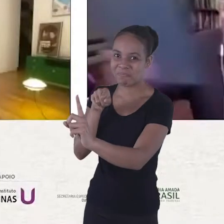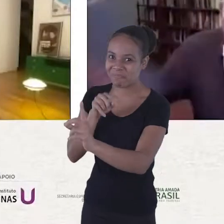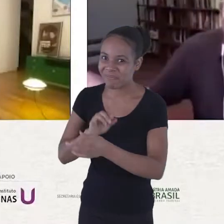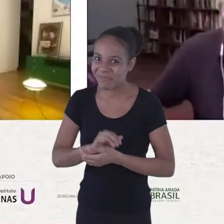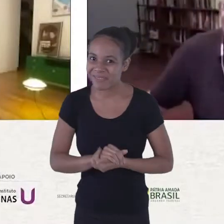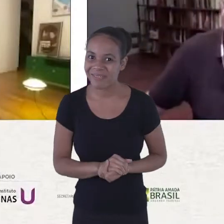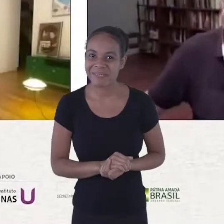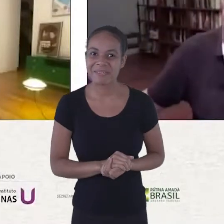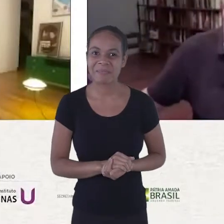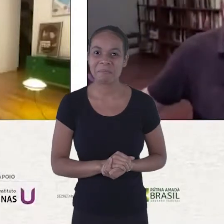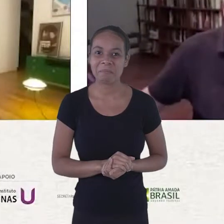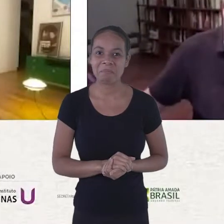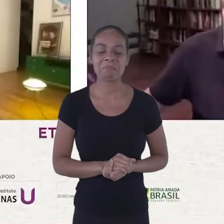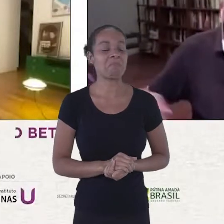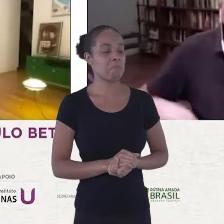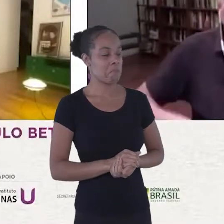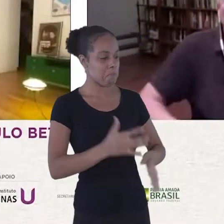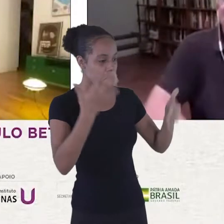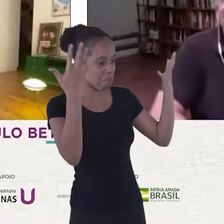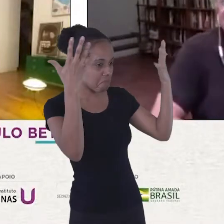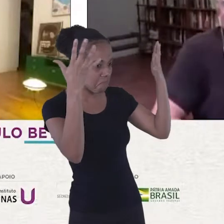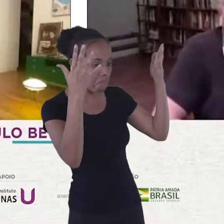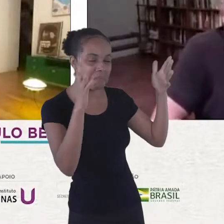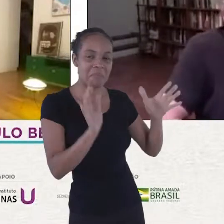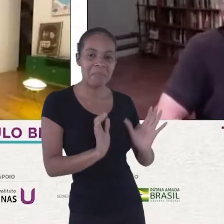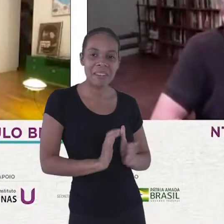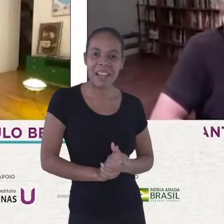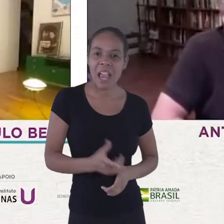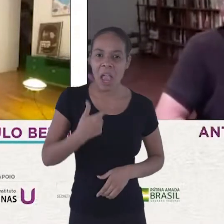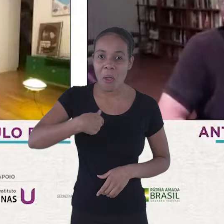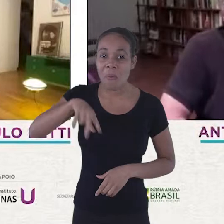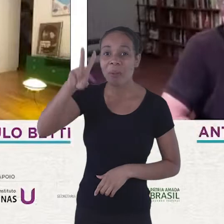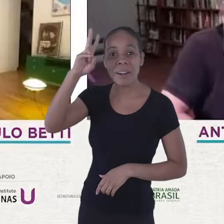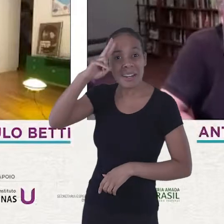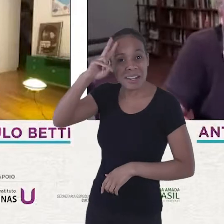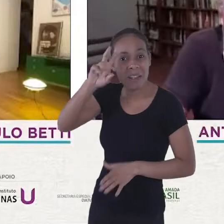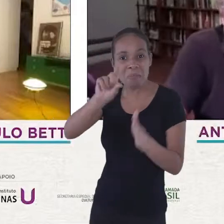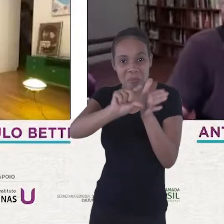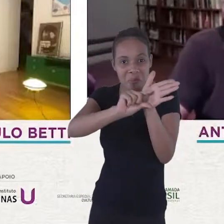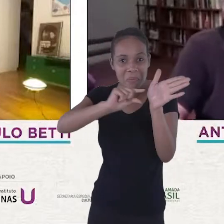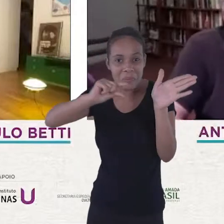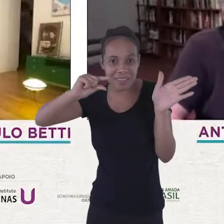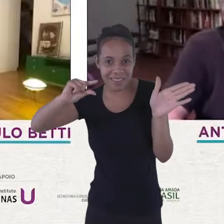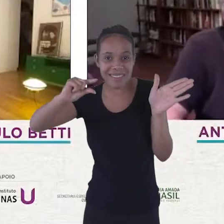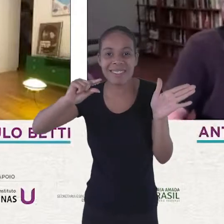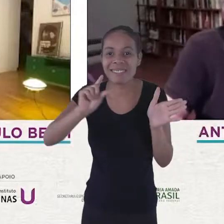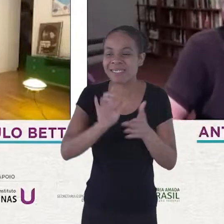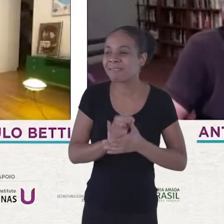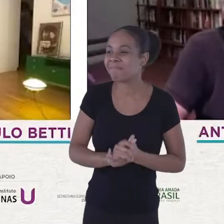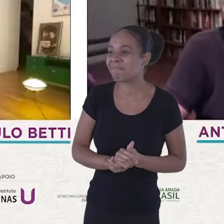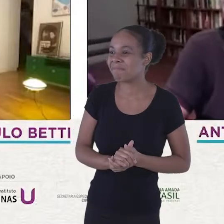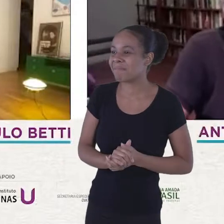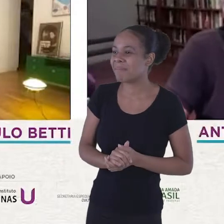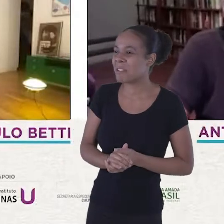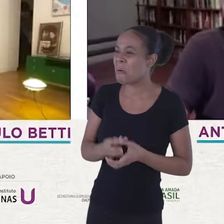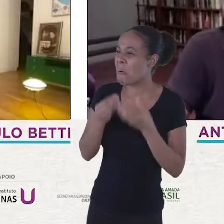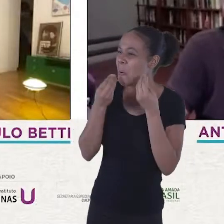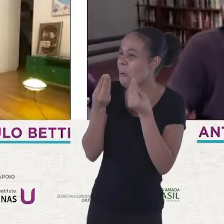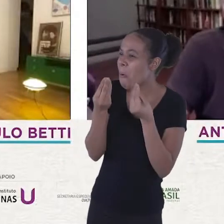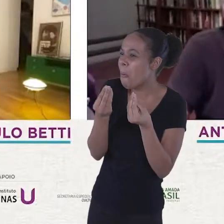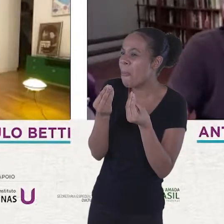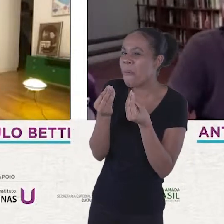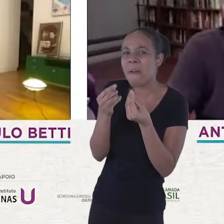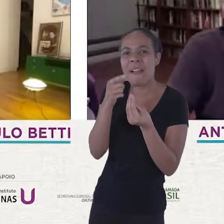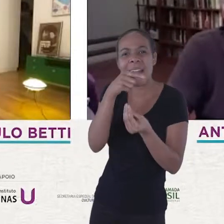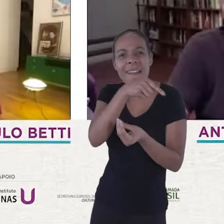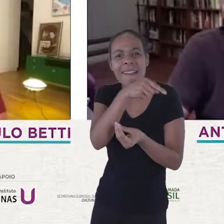Que lindo, hein? Eu lembro muito desse trecho. O ator Paulo Betti está sentado em uma sala de paredes brancas e piso de madeira. Ao